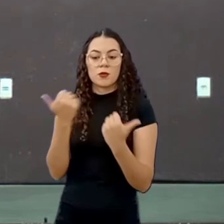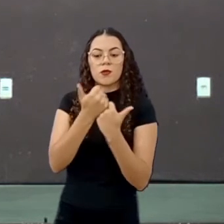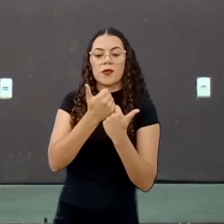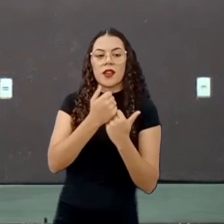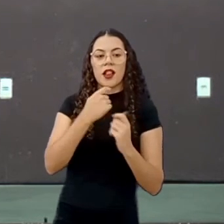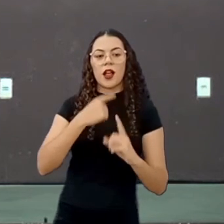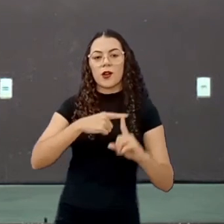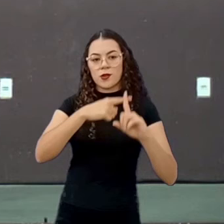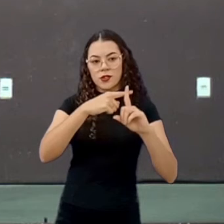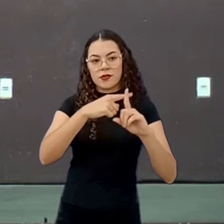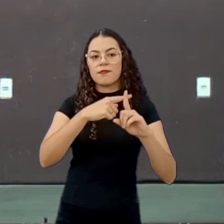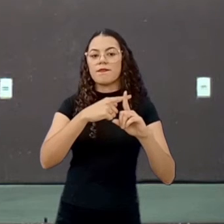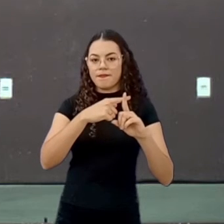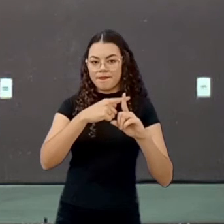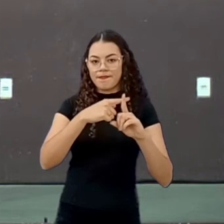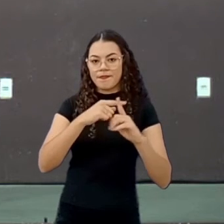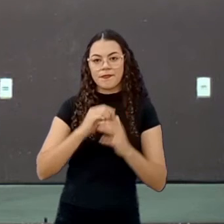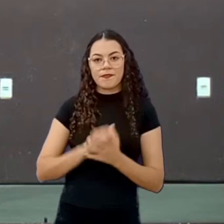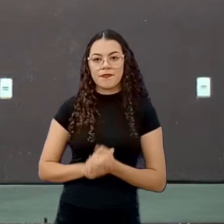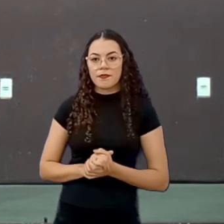Senhor Jesus Cristo.